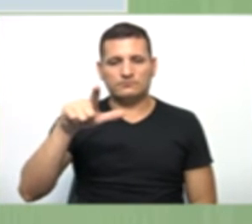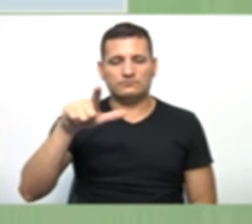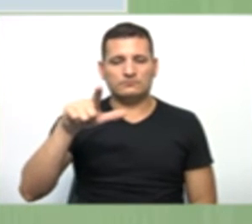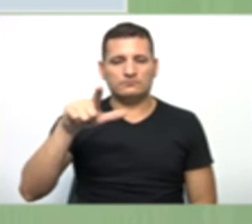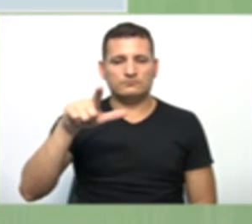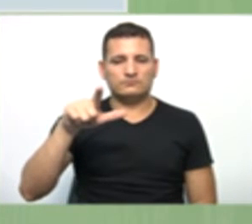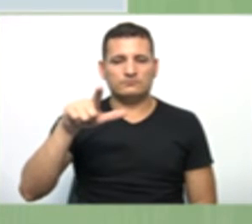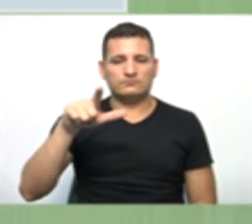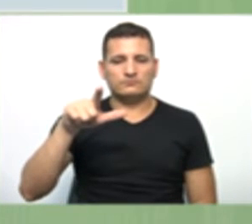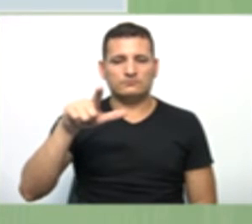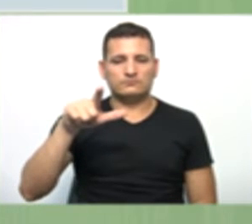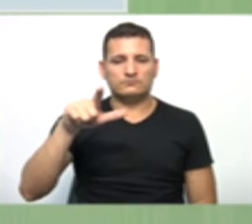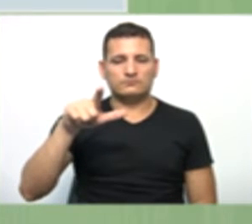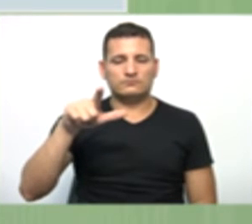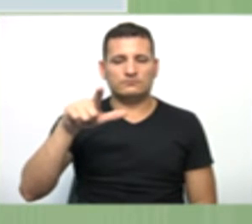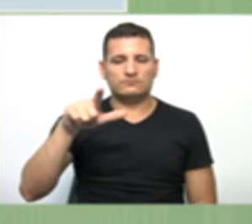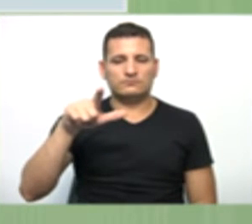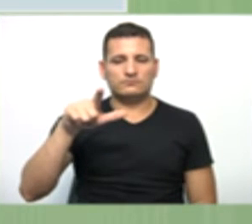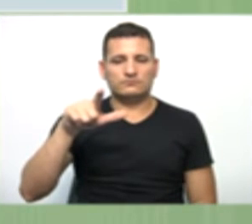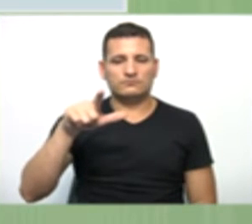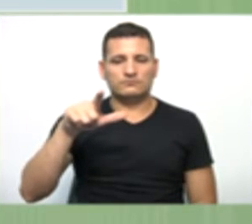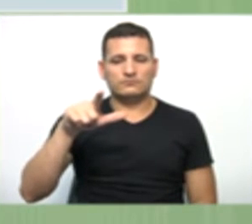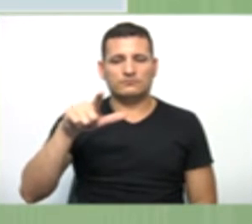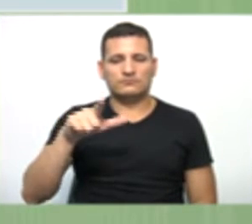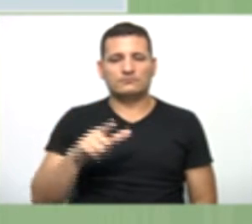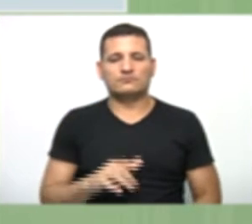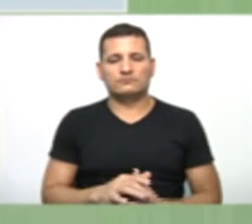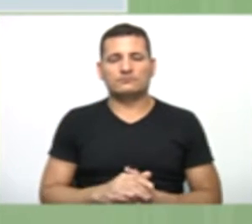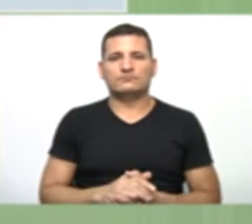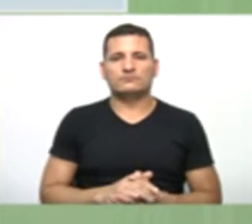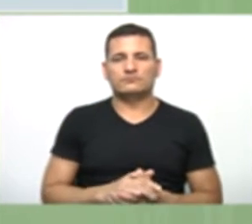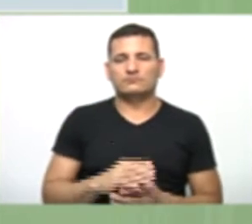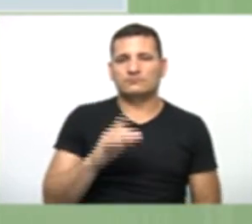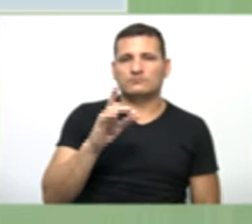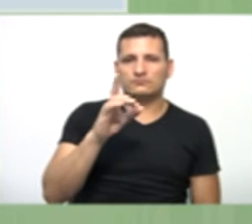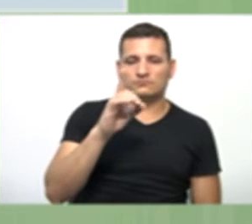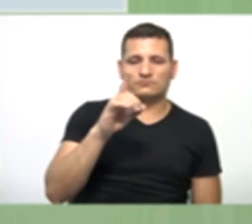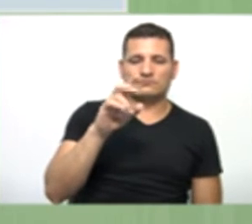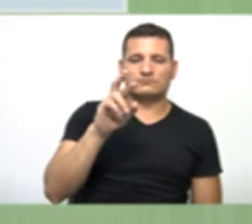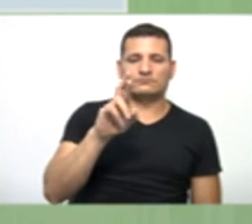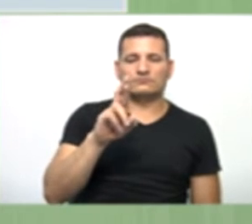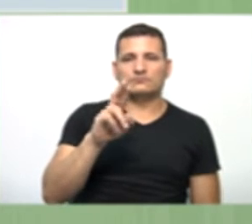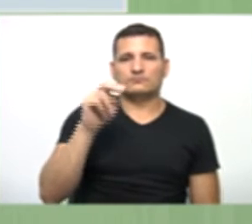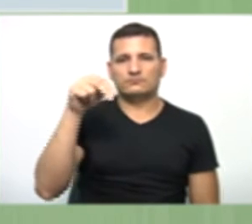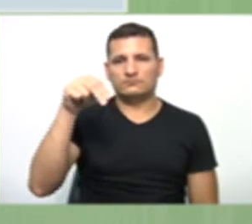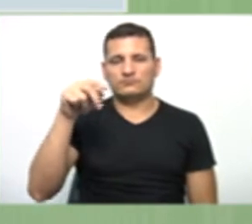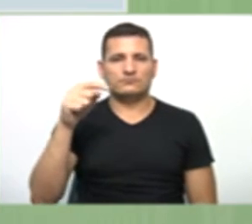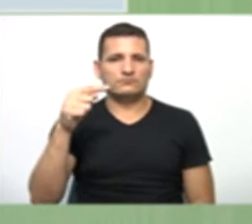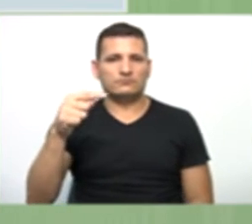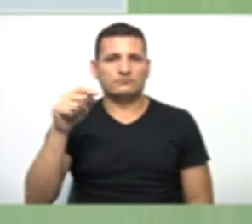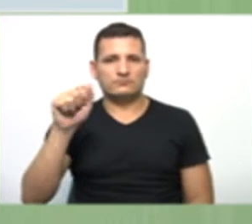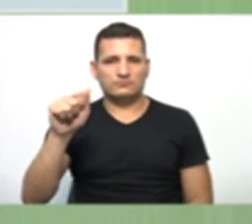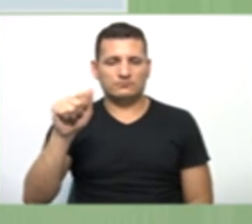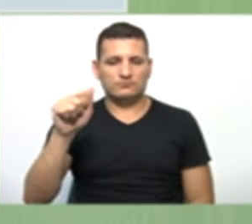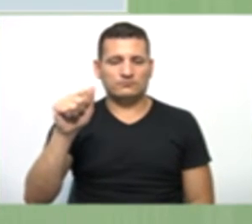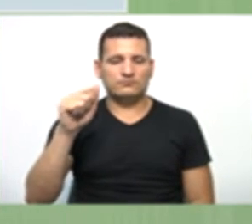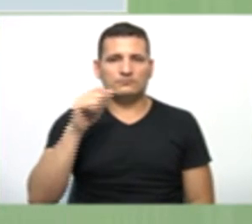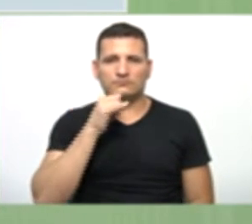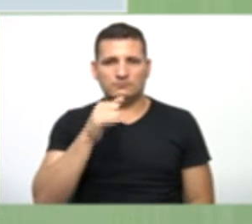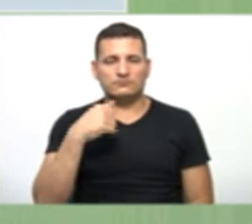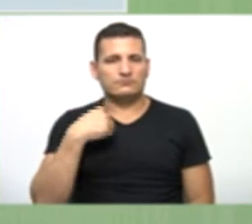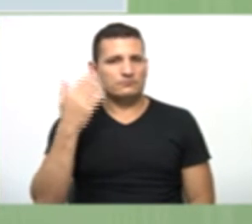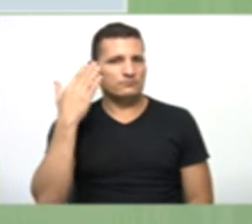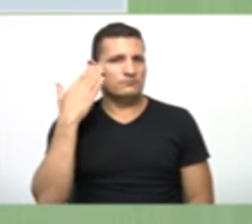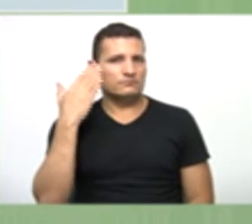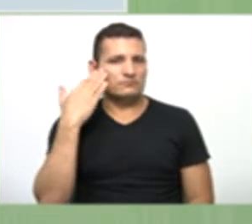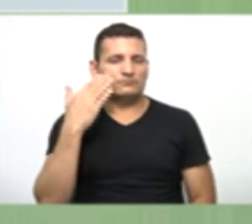Desconto racional, composto por dentro. Basta fazer o quê? O valor nominal do título menos o que foi atualizado. Se eu quiser saber só o